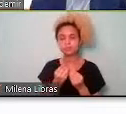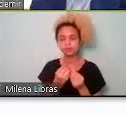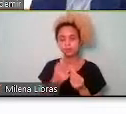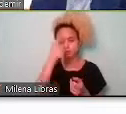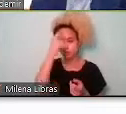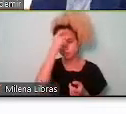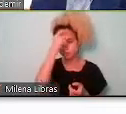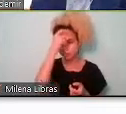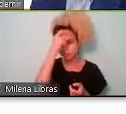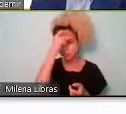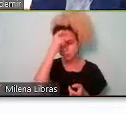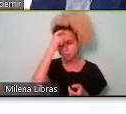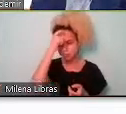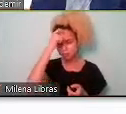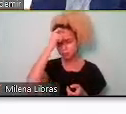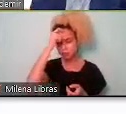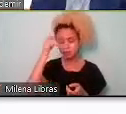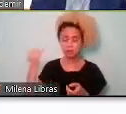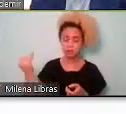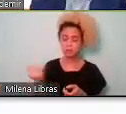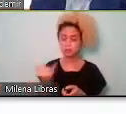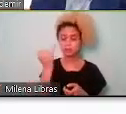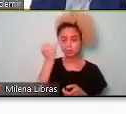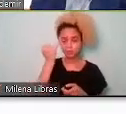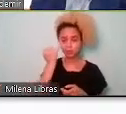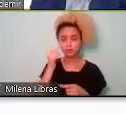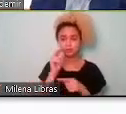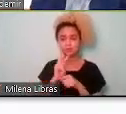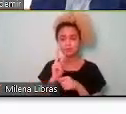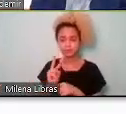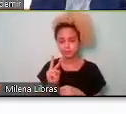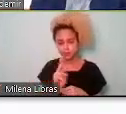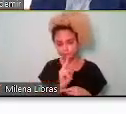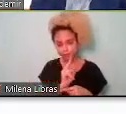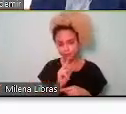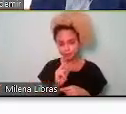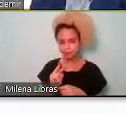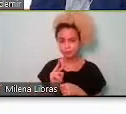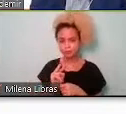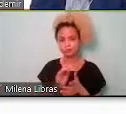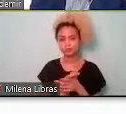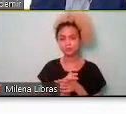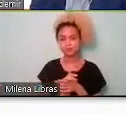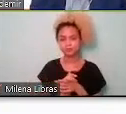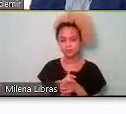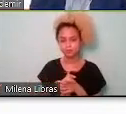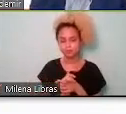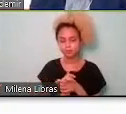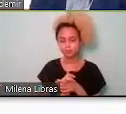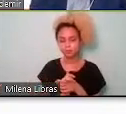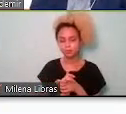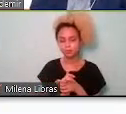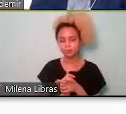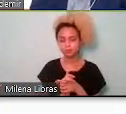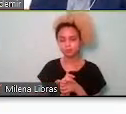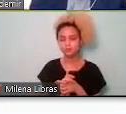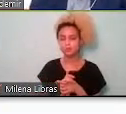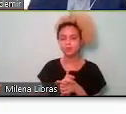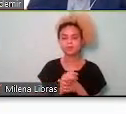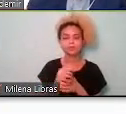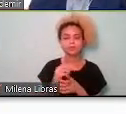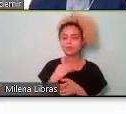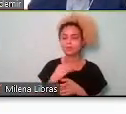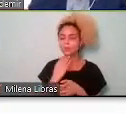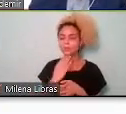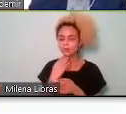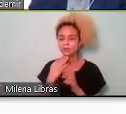conscientizar da uma importância da manutenção preventiva antes da corretiva. Não basta termos um belo